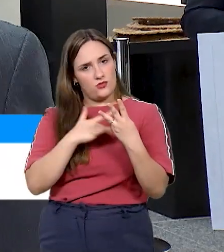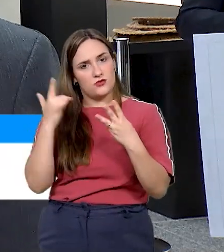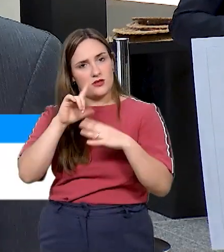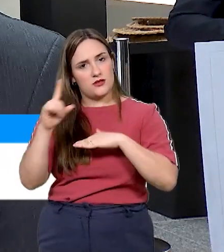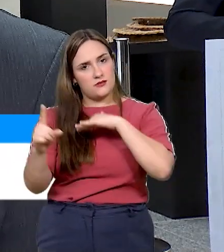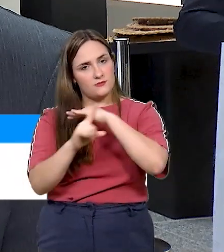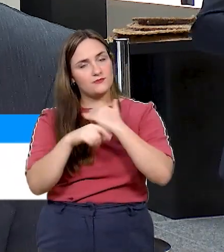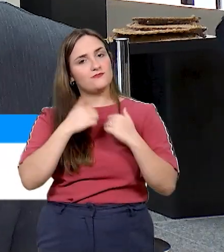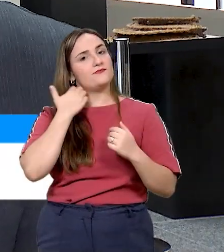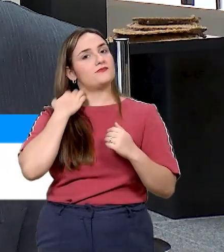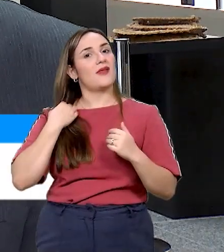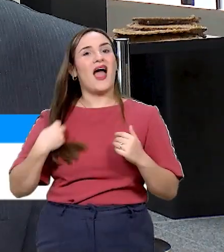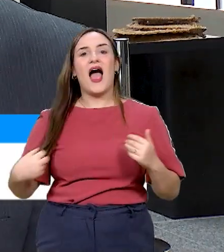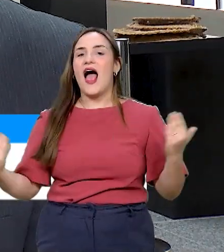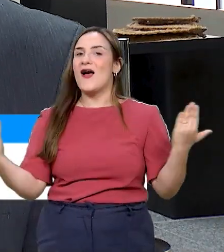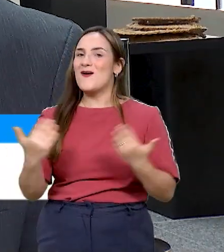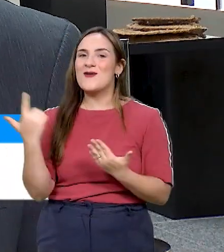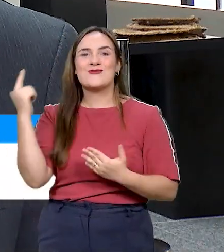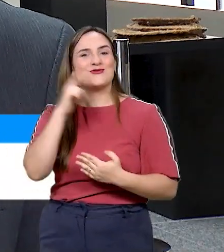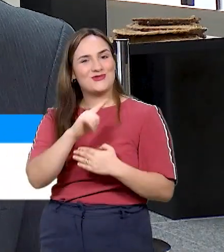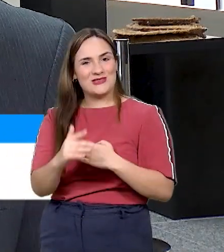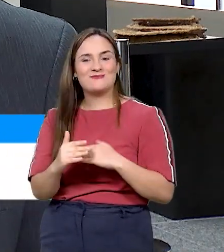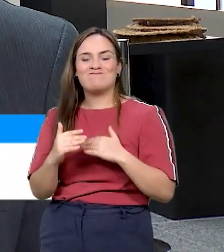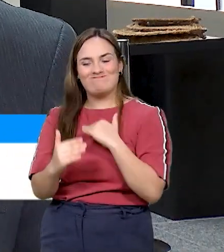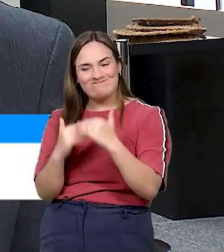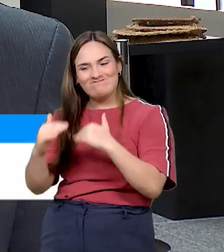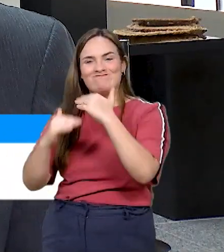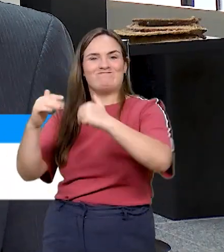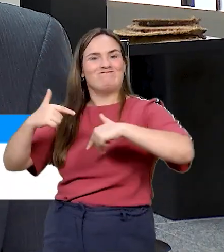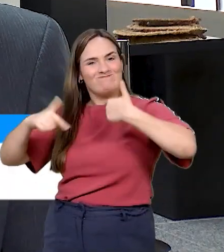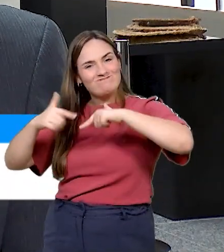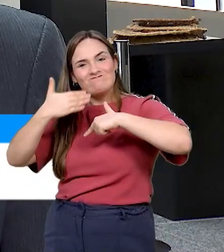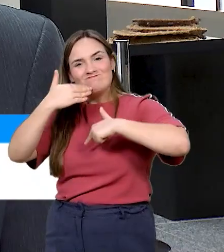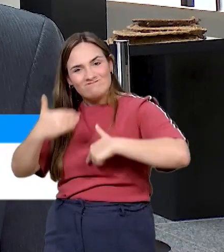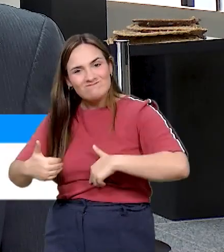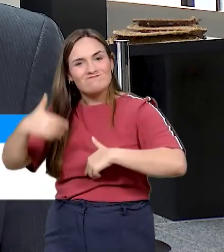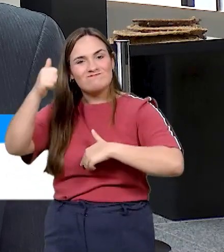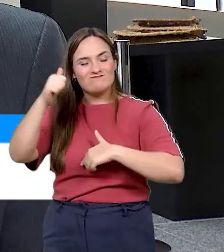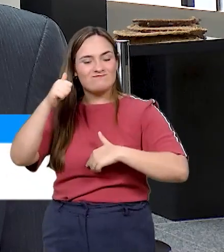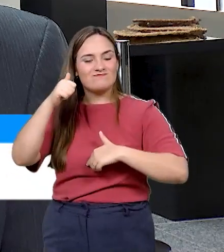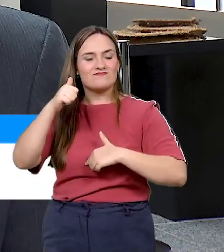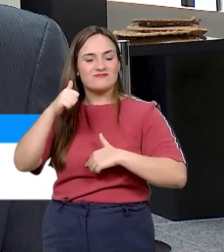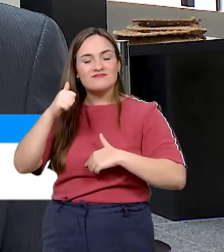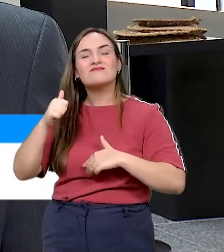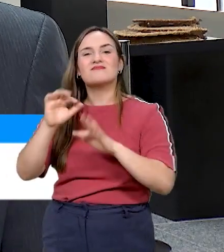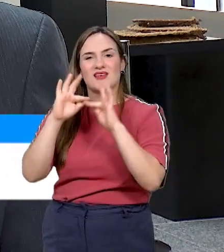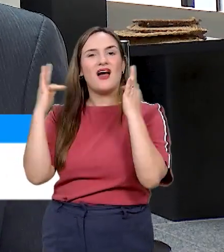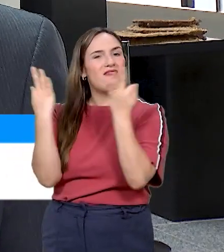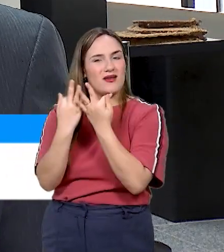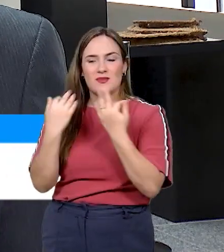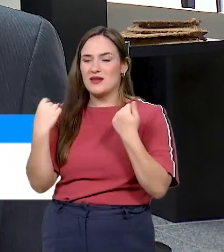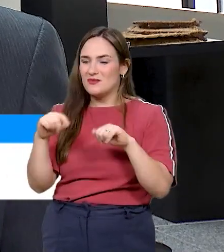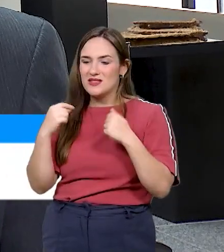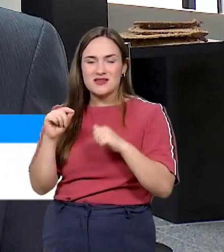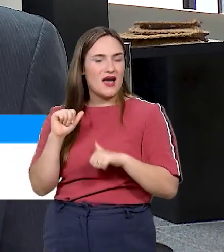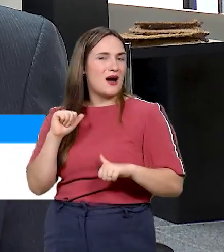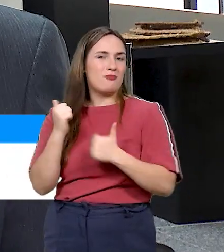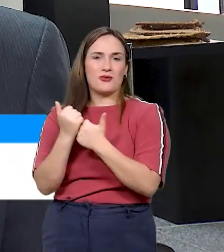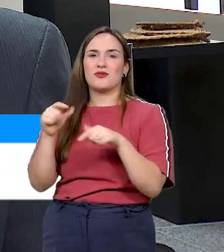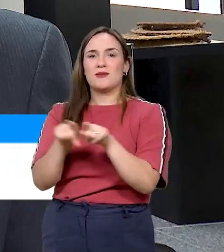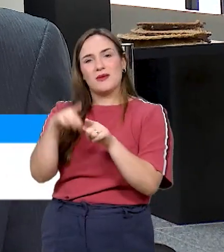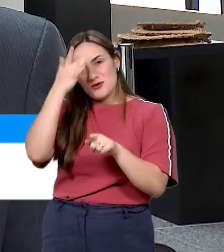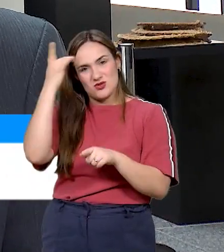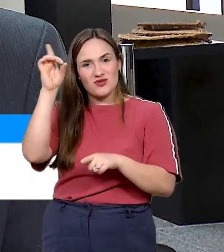educação e saúde. Isso nos ajuda a avançar nesses trabalhos tão valorosos com a família que